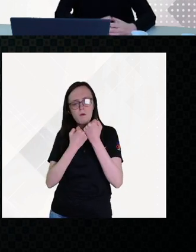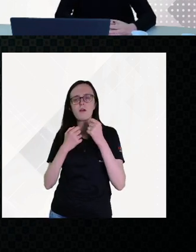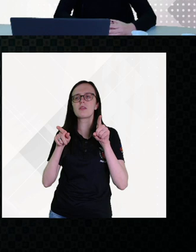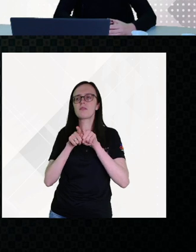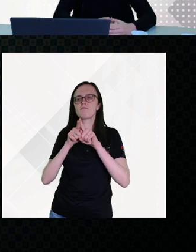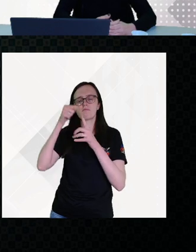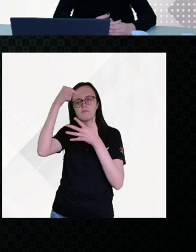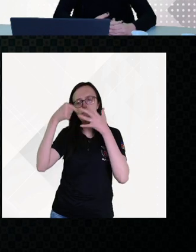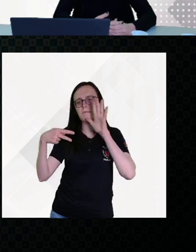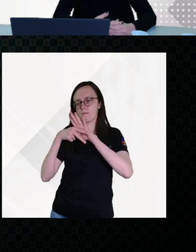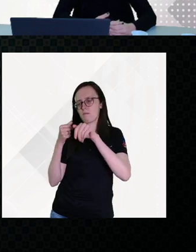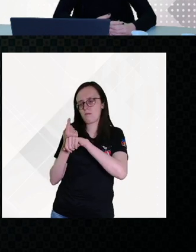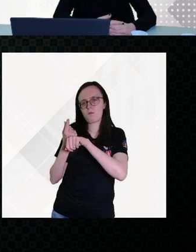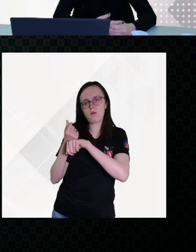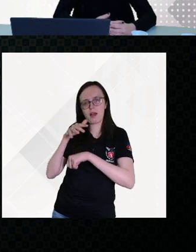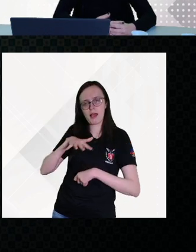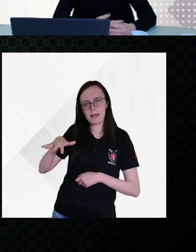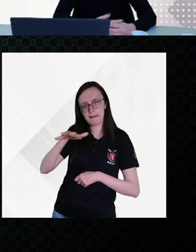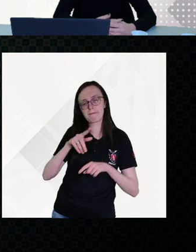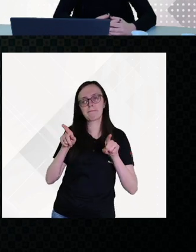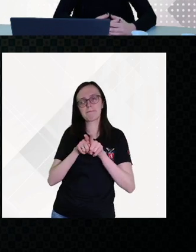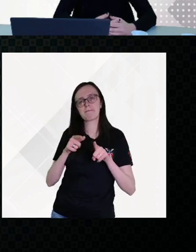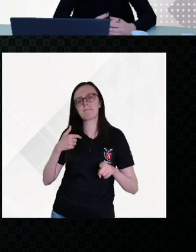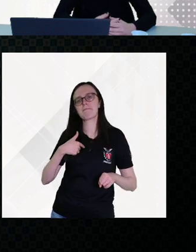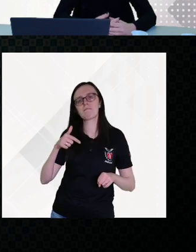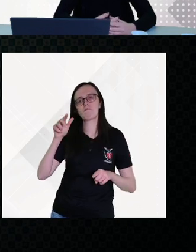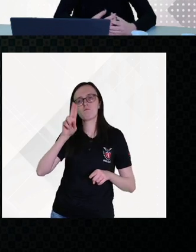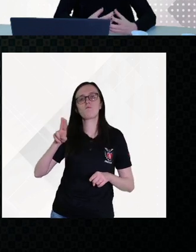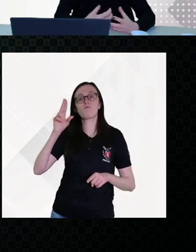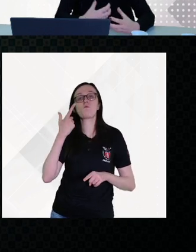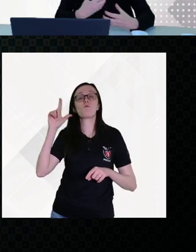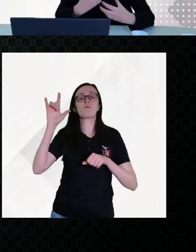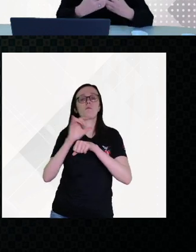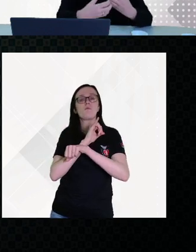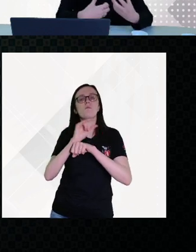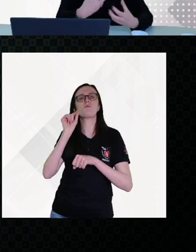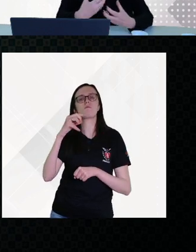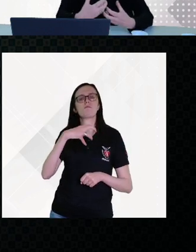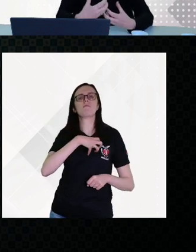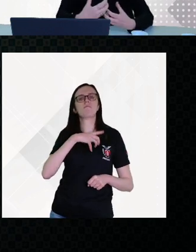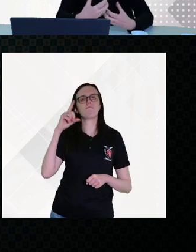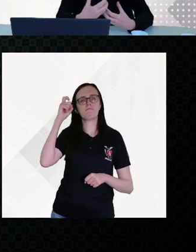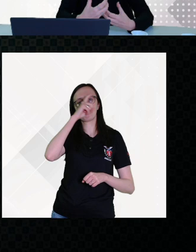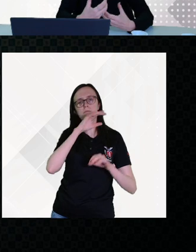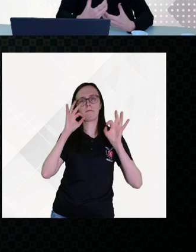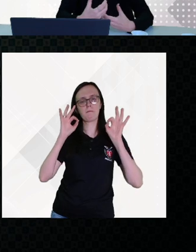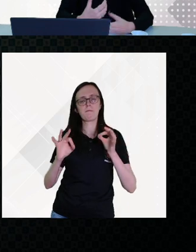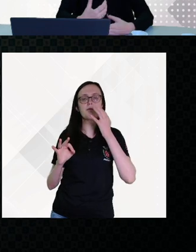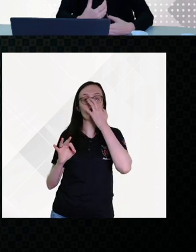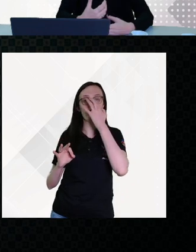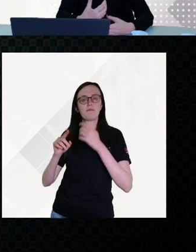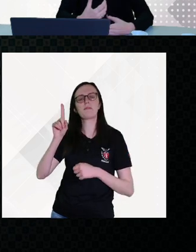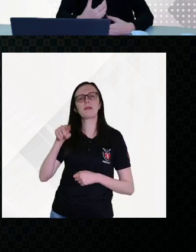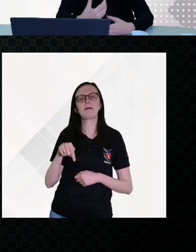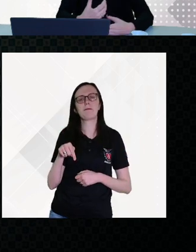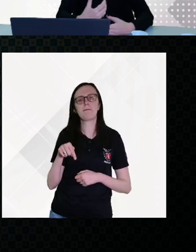questões socioeconômicas, né? E eu uso o pobre de estratégia, é o quê? Ele tem uma dificuldade de